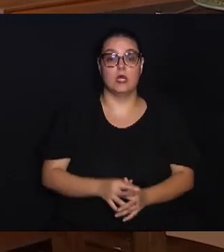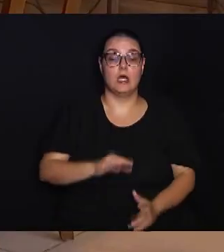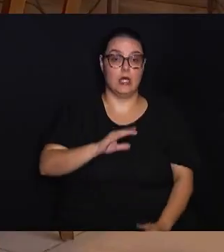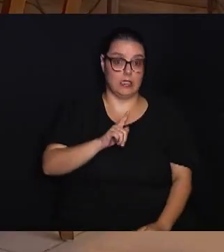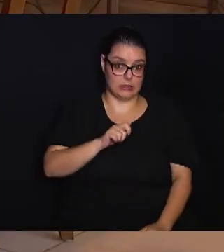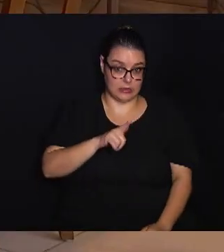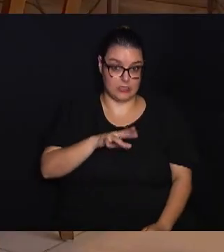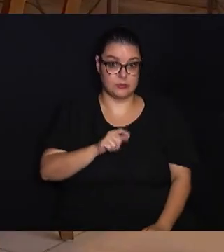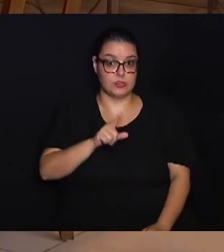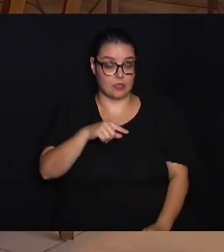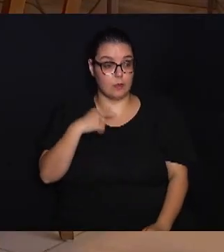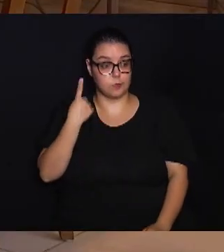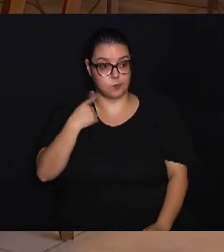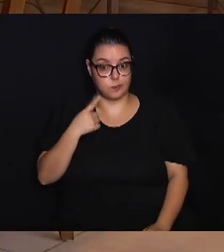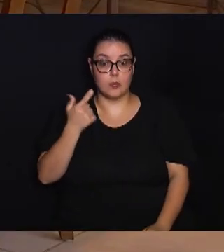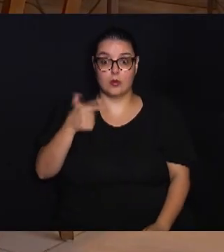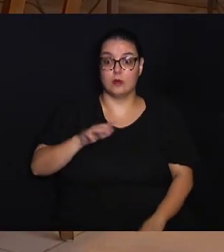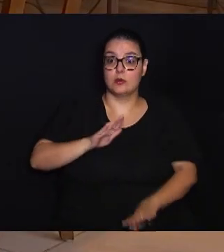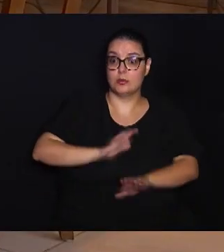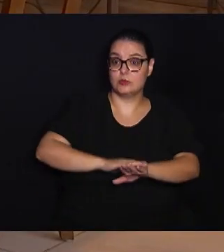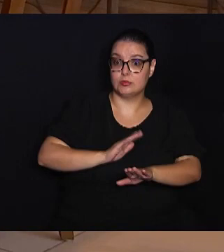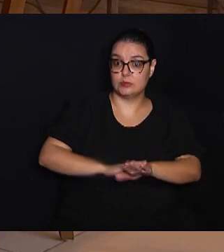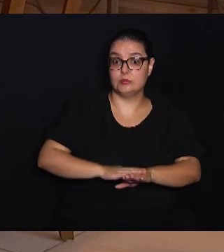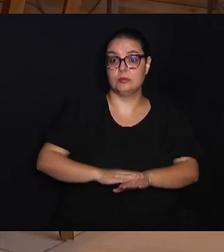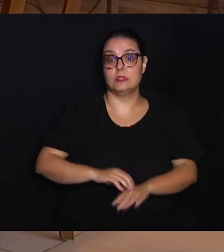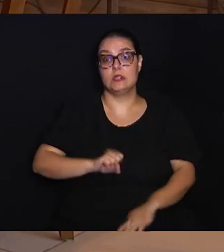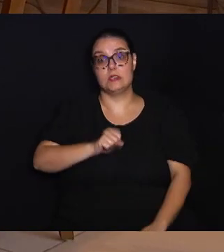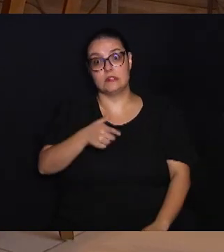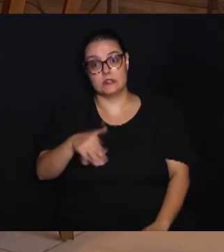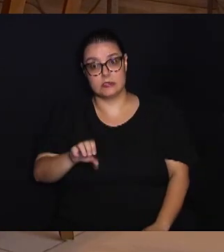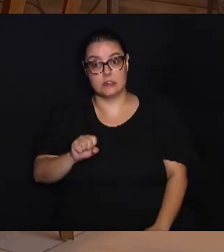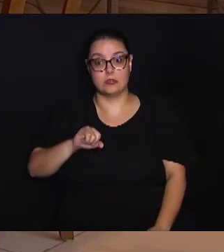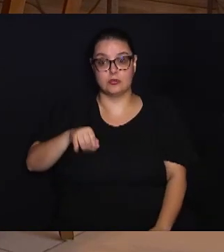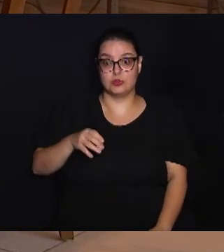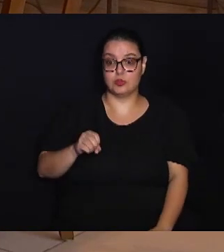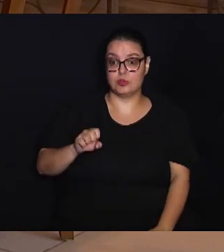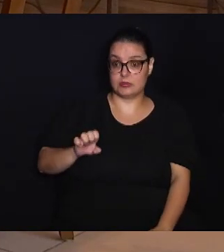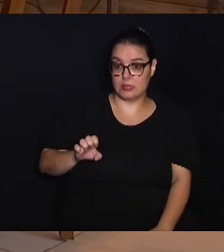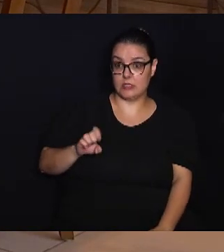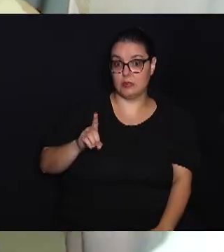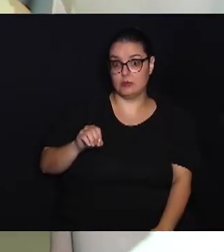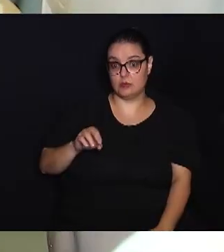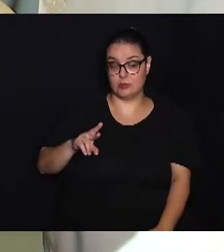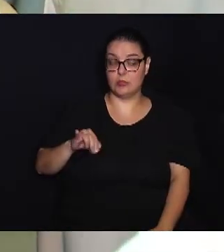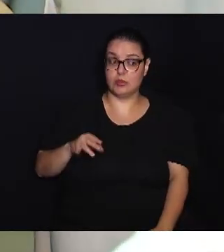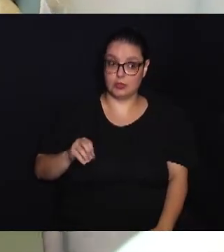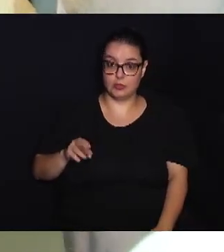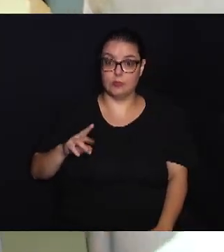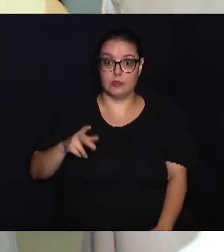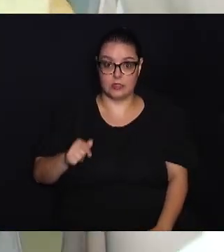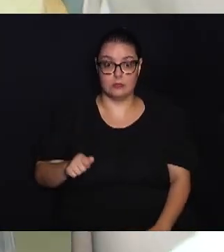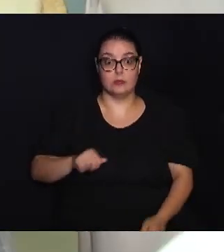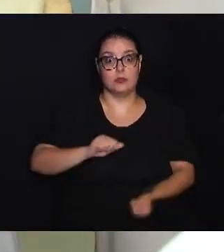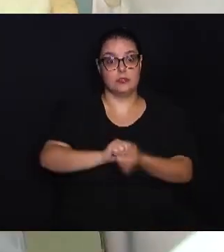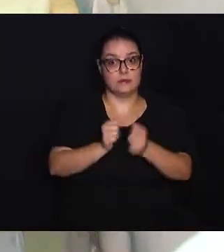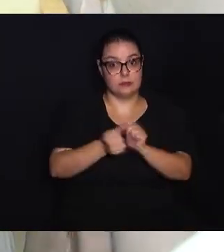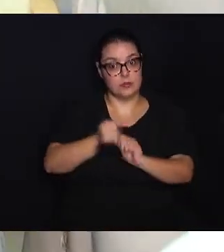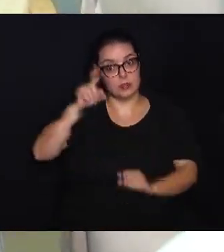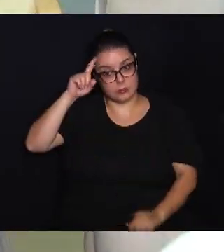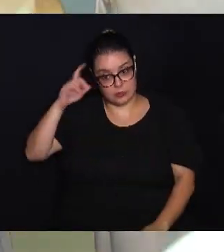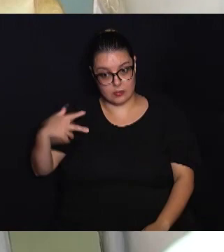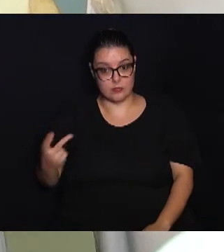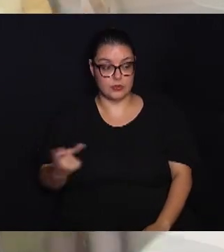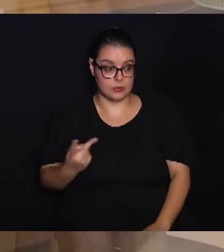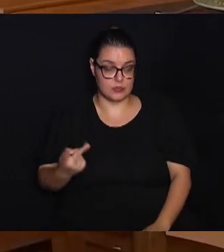tranquila E a Cláudia que é advogada continua atuando em São José do Rio Preto e a rotina do casal passou por